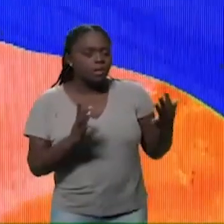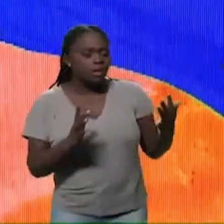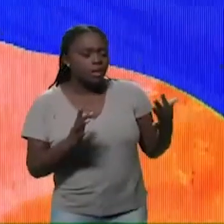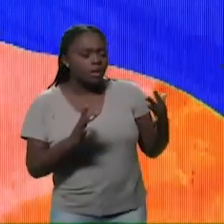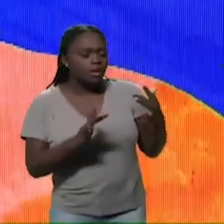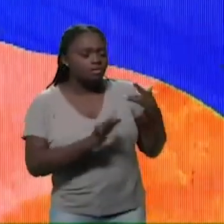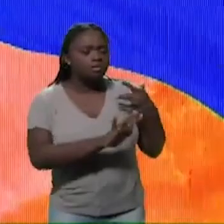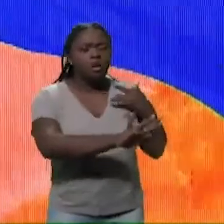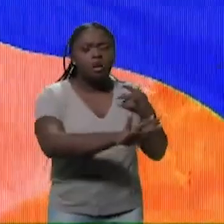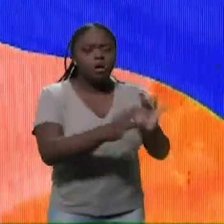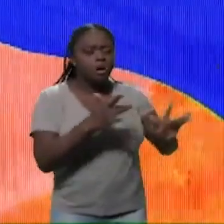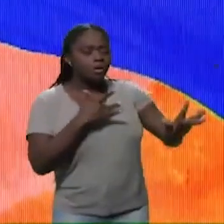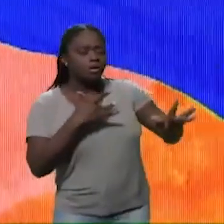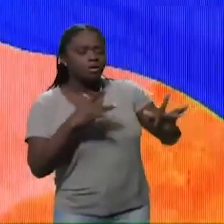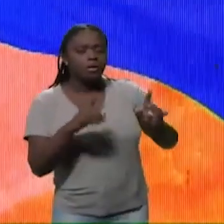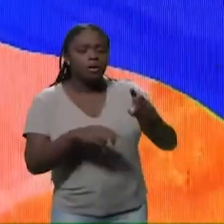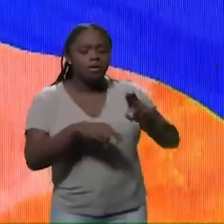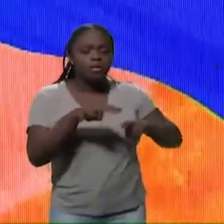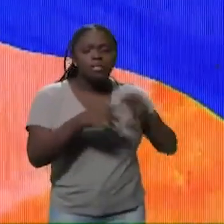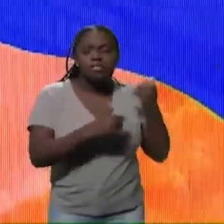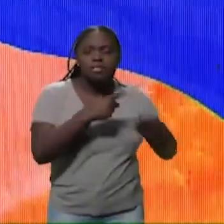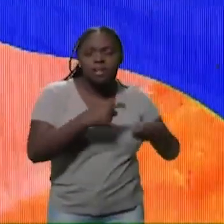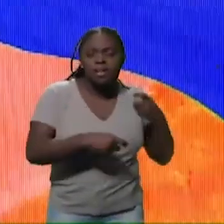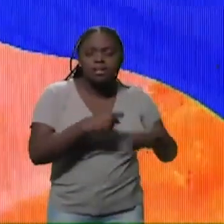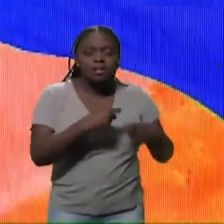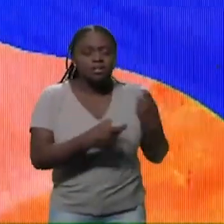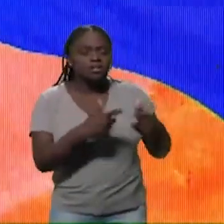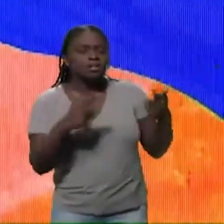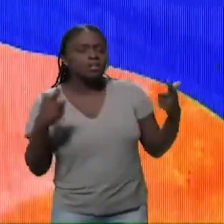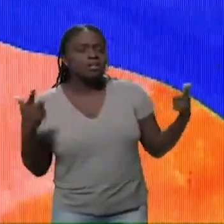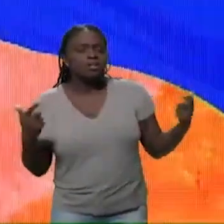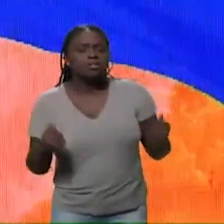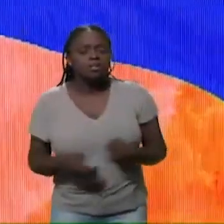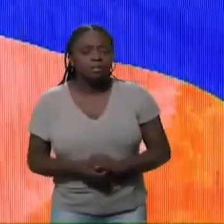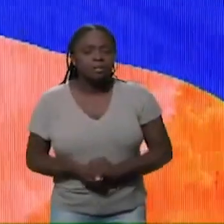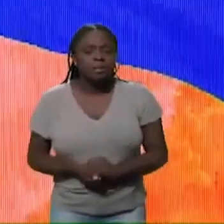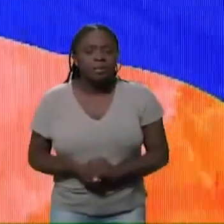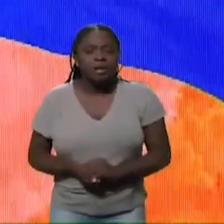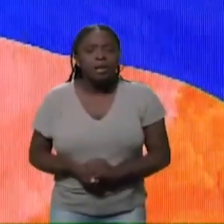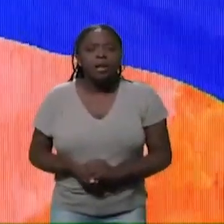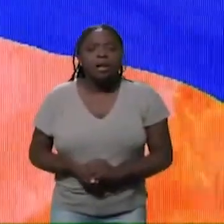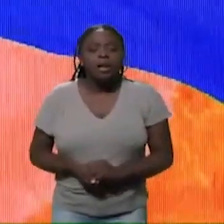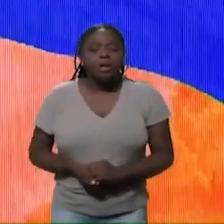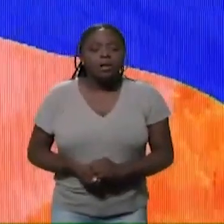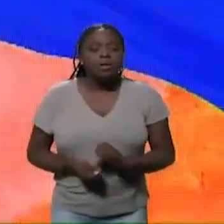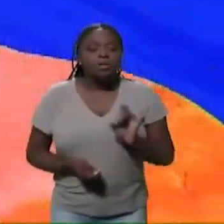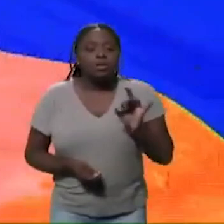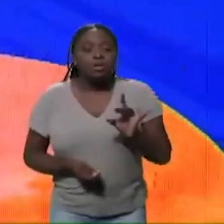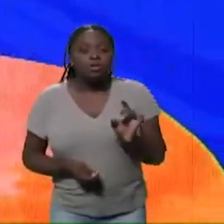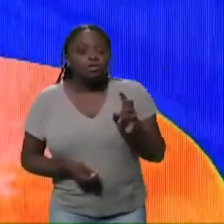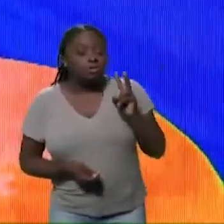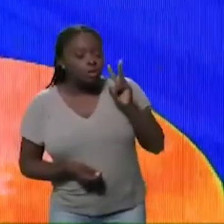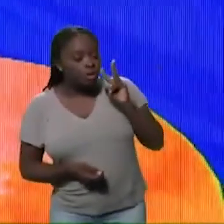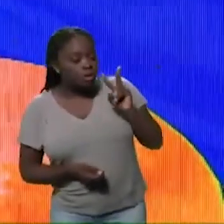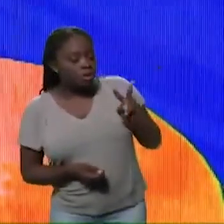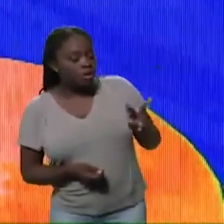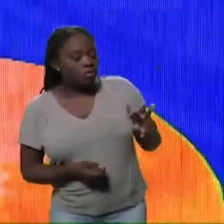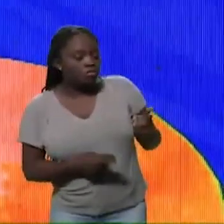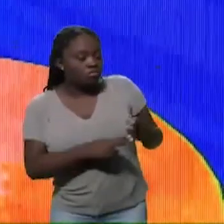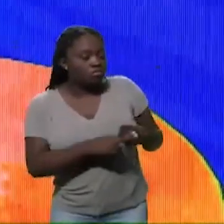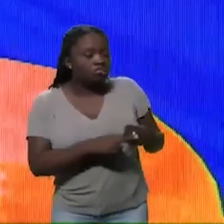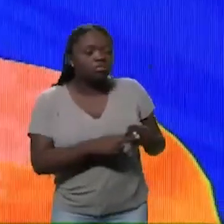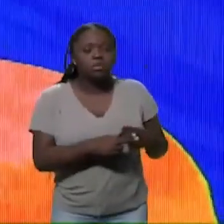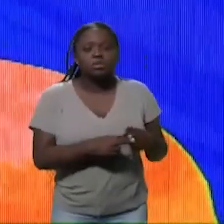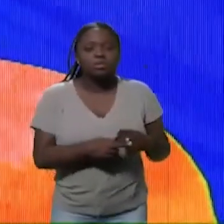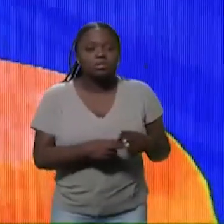sexual. O pessoal pinta lá o desenho de uma maçã mordida, não tem nada disso. Eles simplesmente contemplaram a nudez um